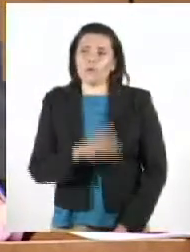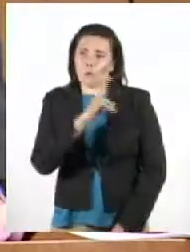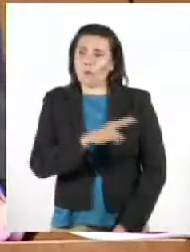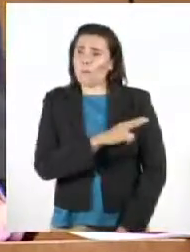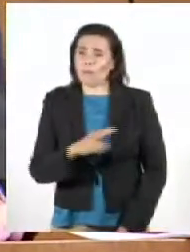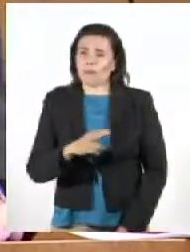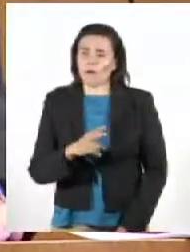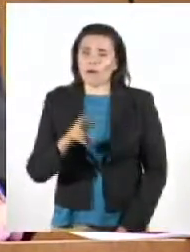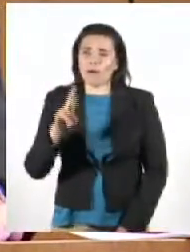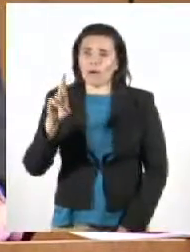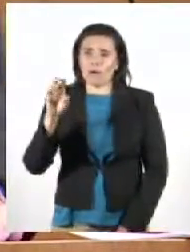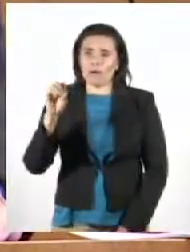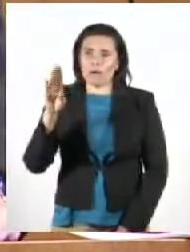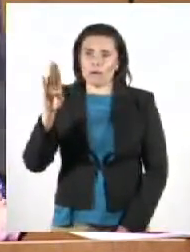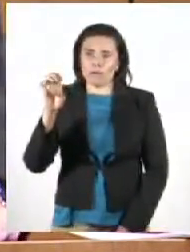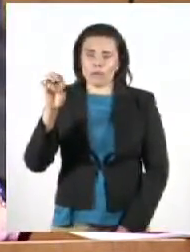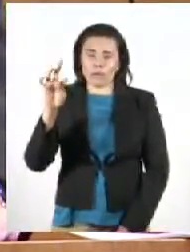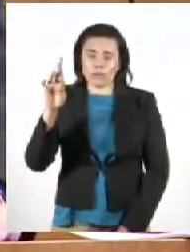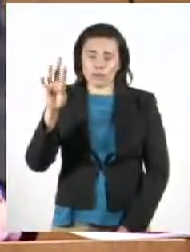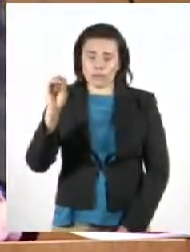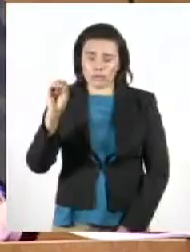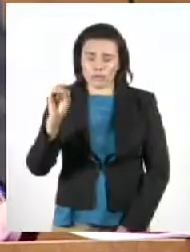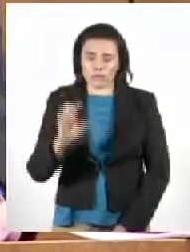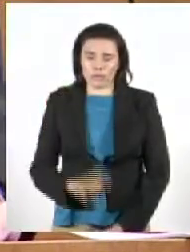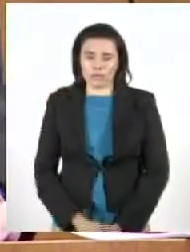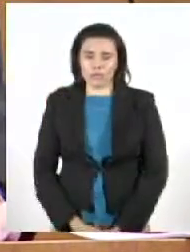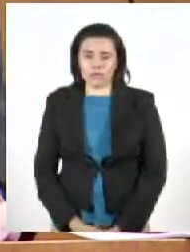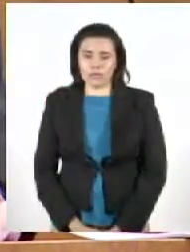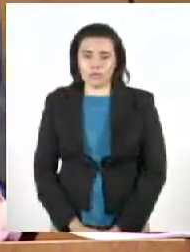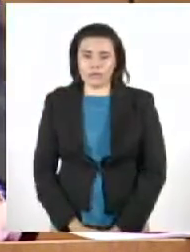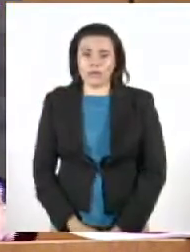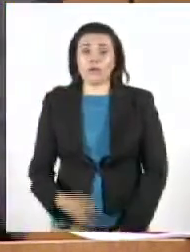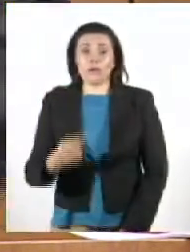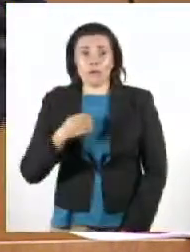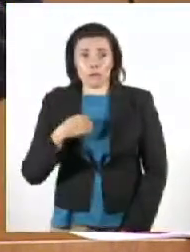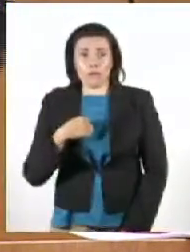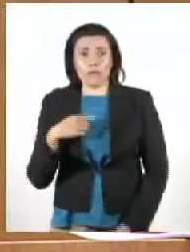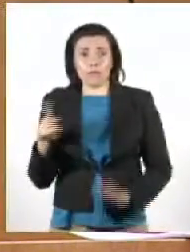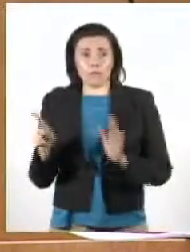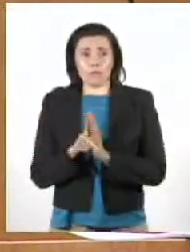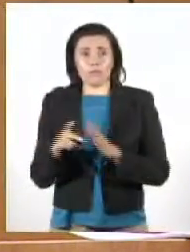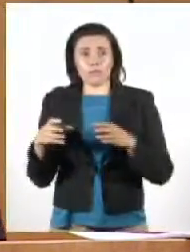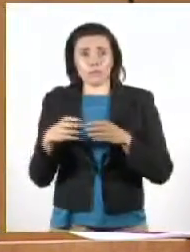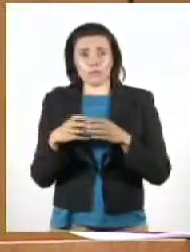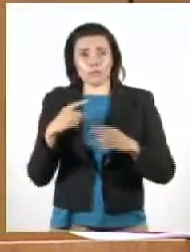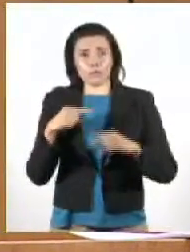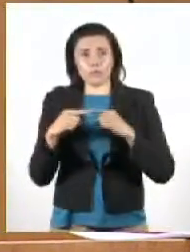Nós, aqui da oposição nessa casa, somos atingidos